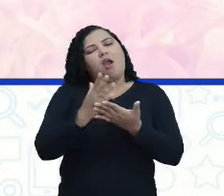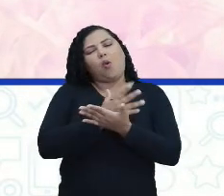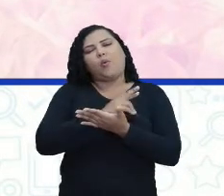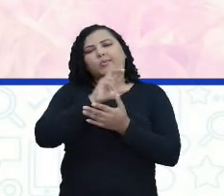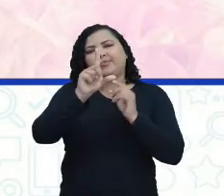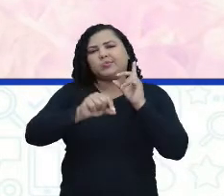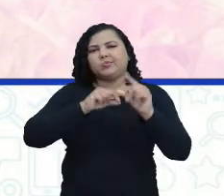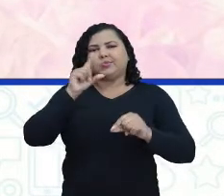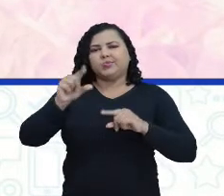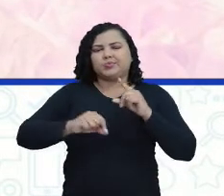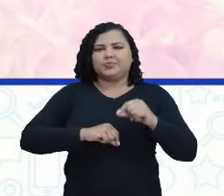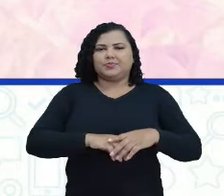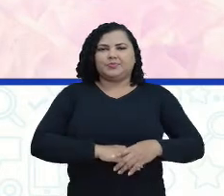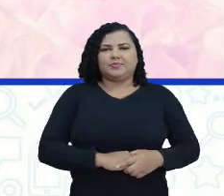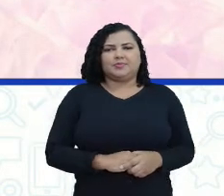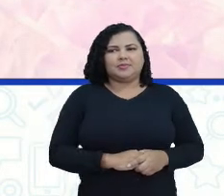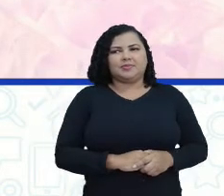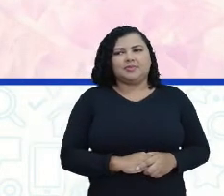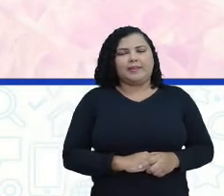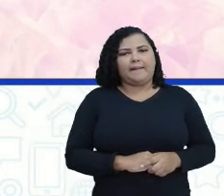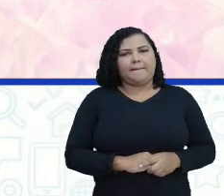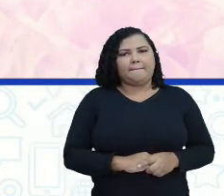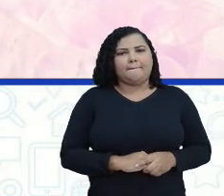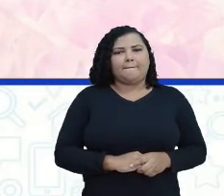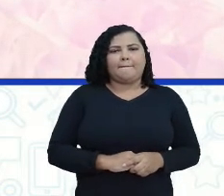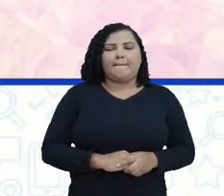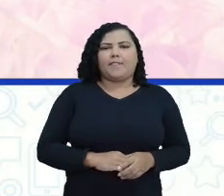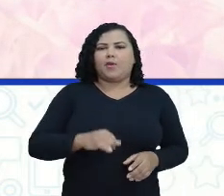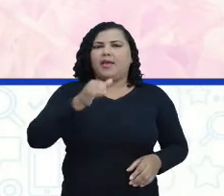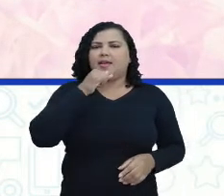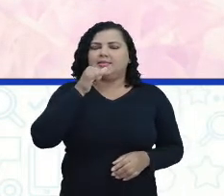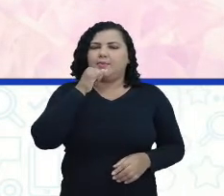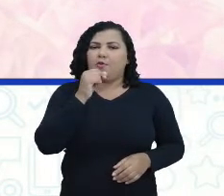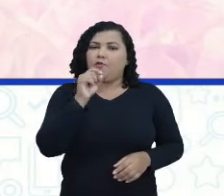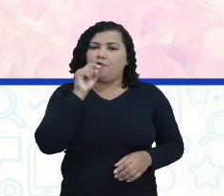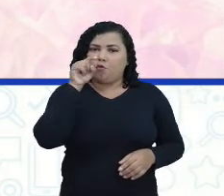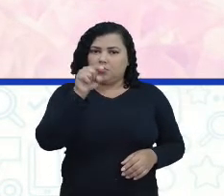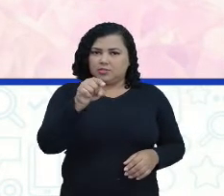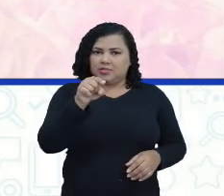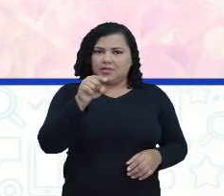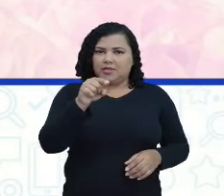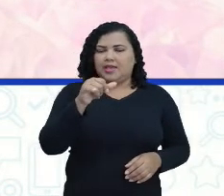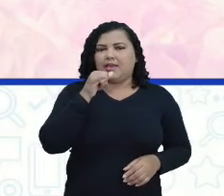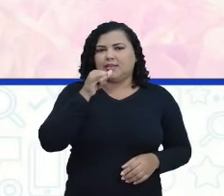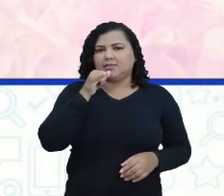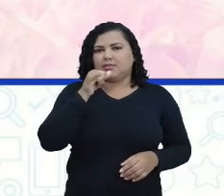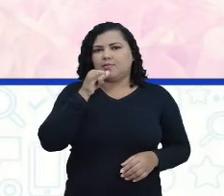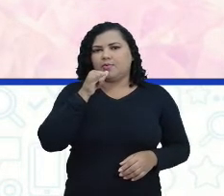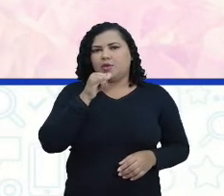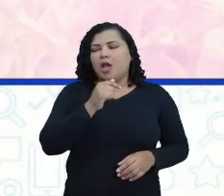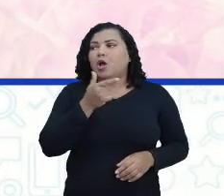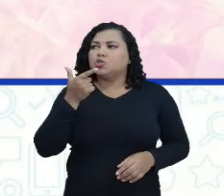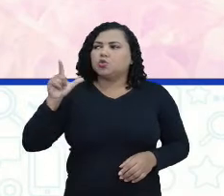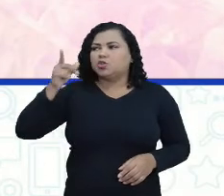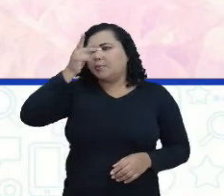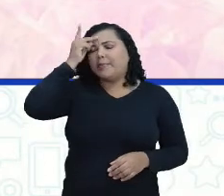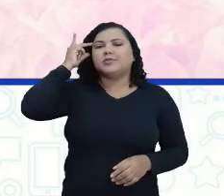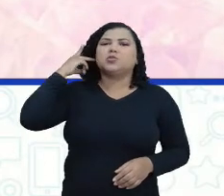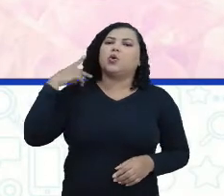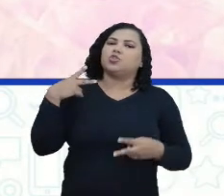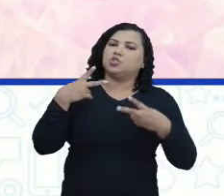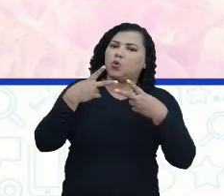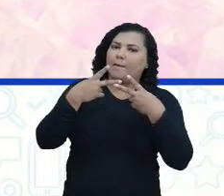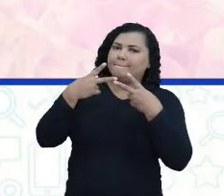o conversar no reservado era assim, você só ocultava a sua mensagem dos outros participantes, mas